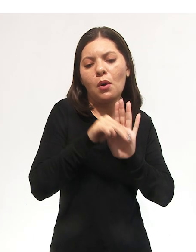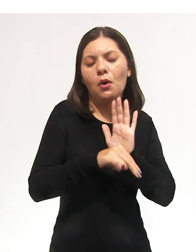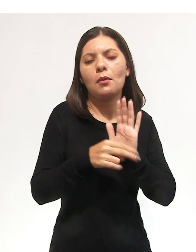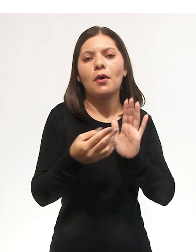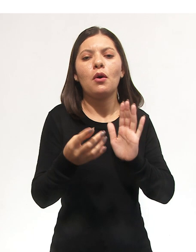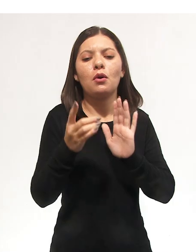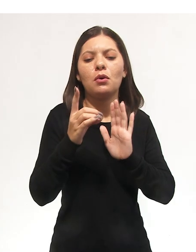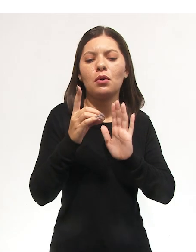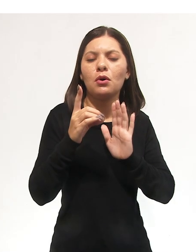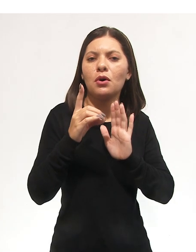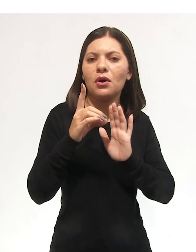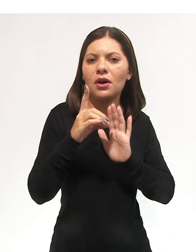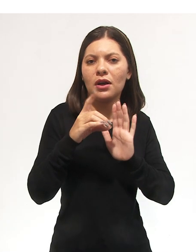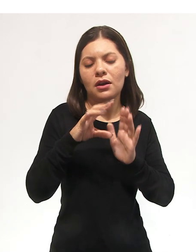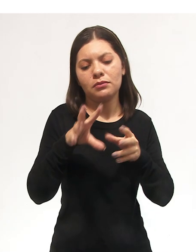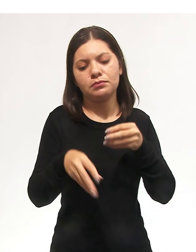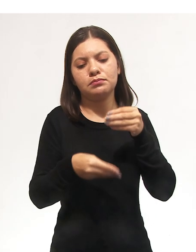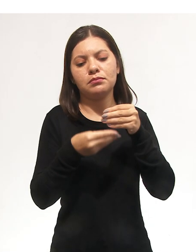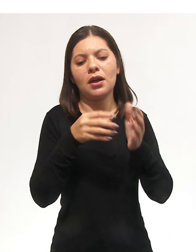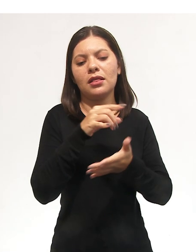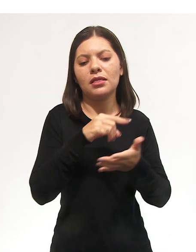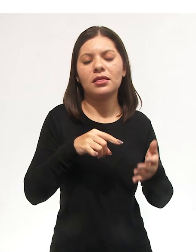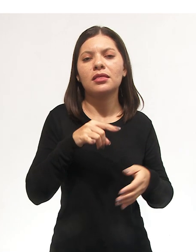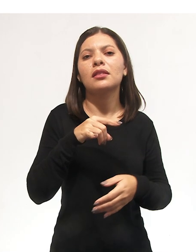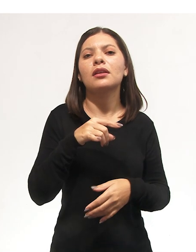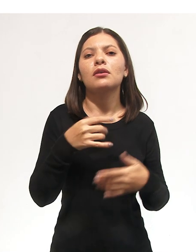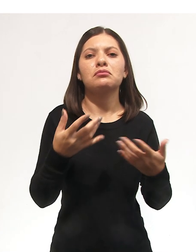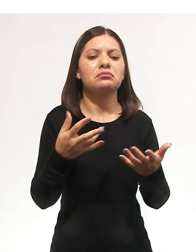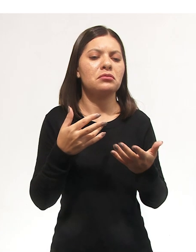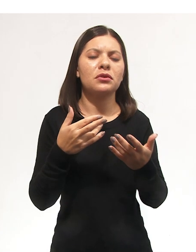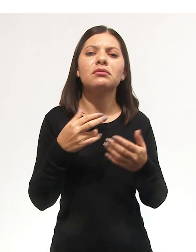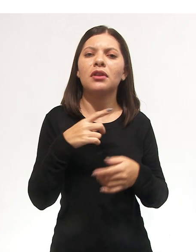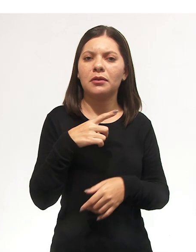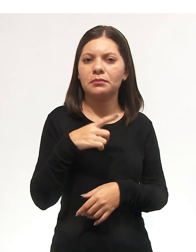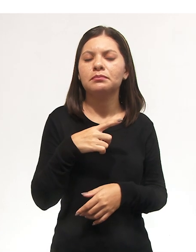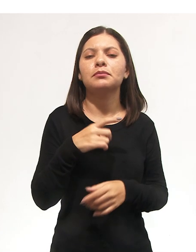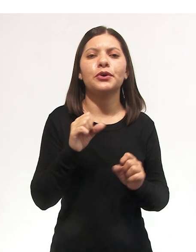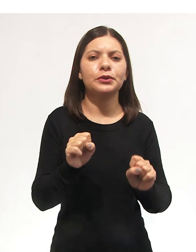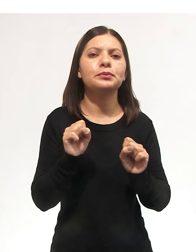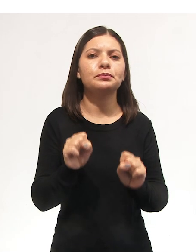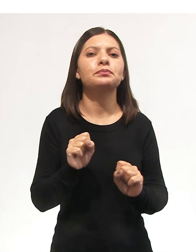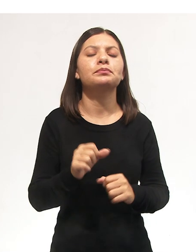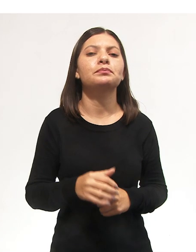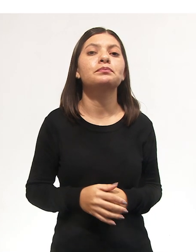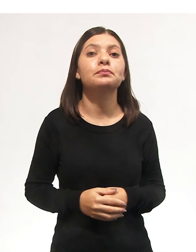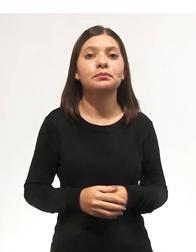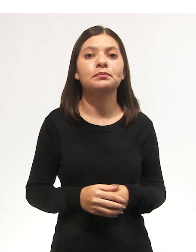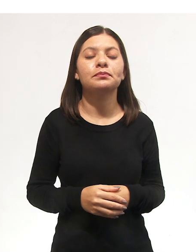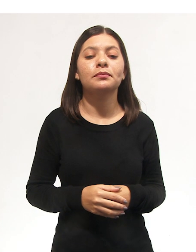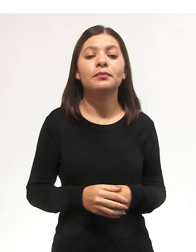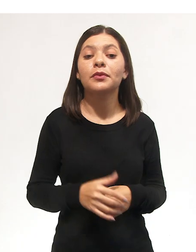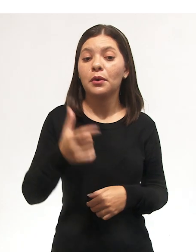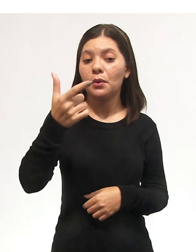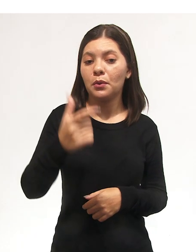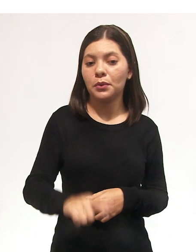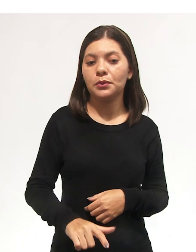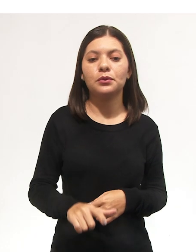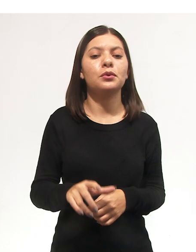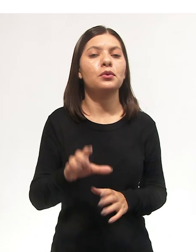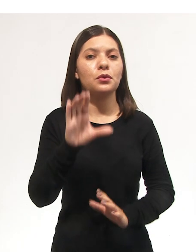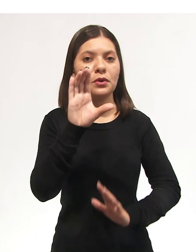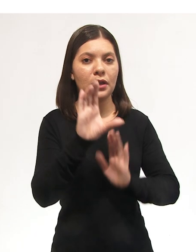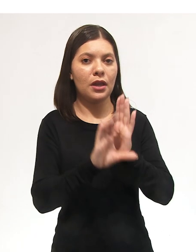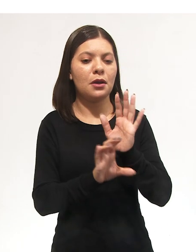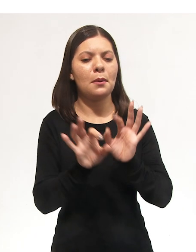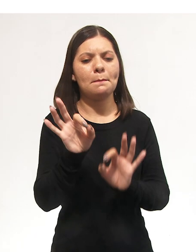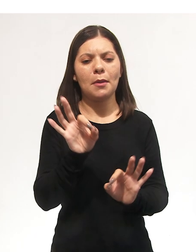um decreto, uma instrução normativa, uma resolução. A gente tem o currículo planejado, que é